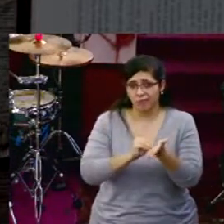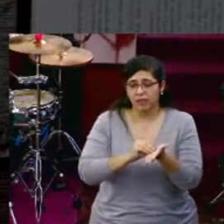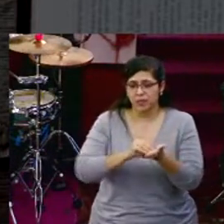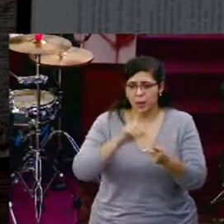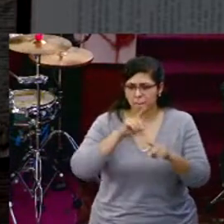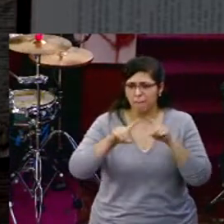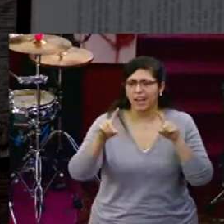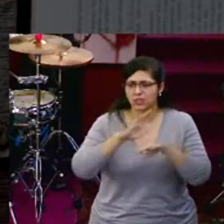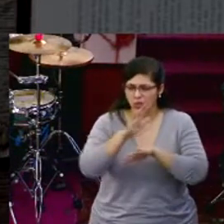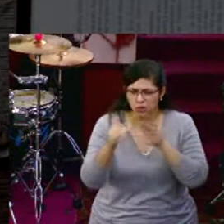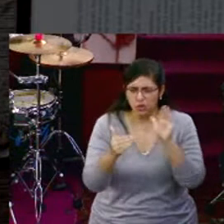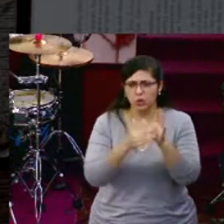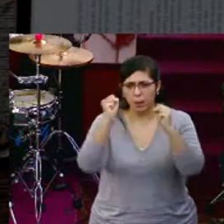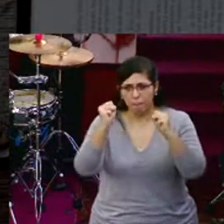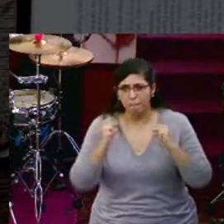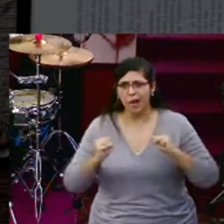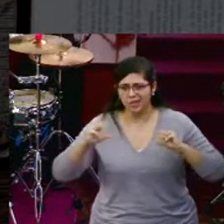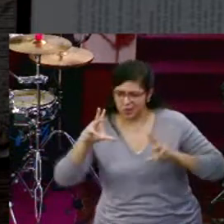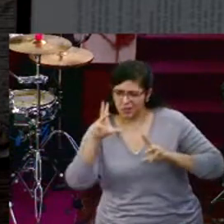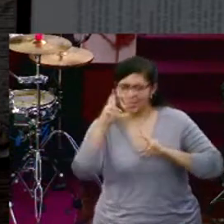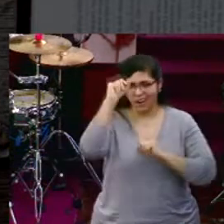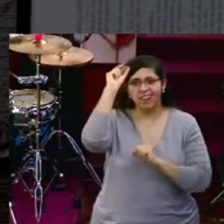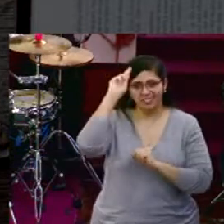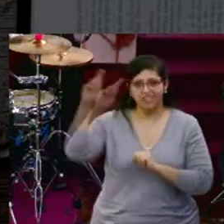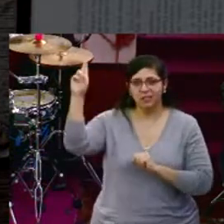posso naquele que me fortalece